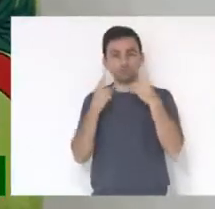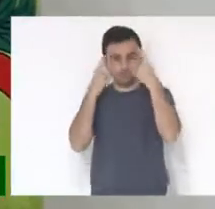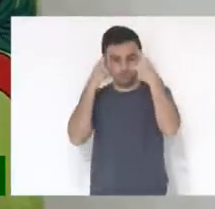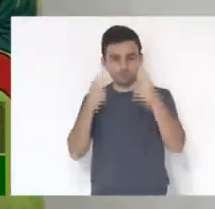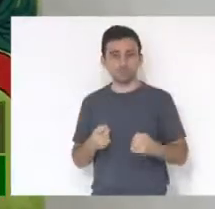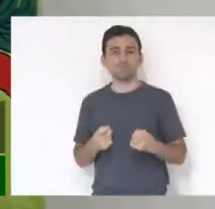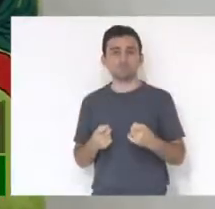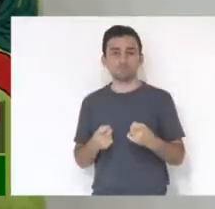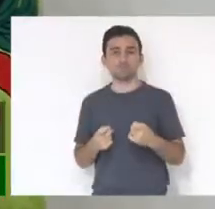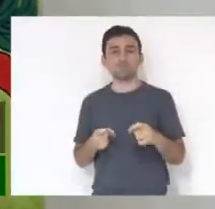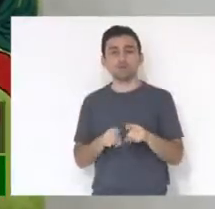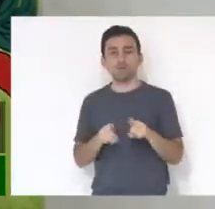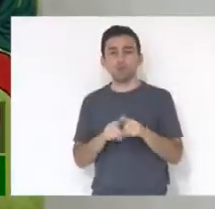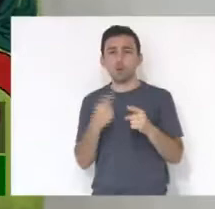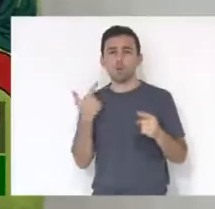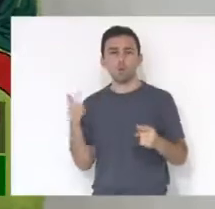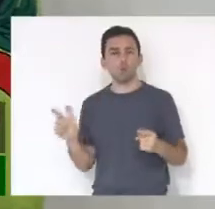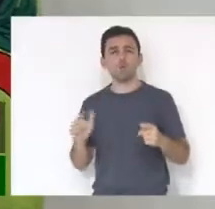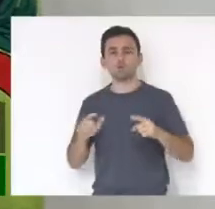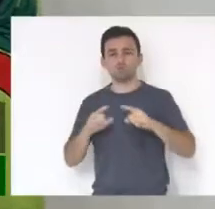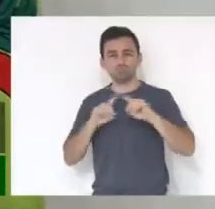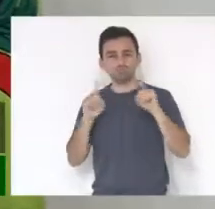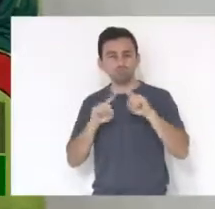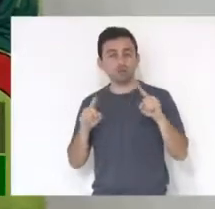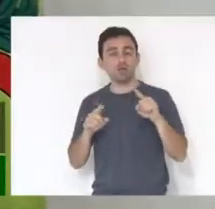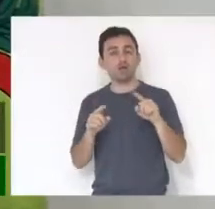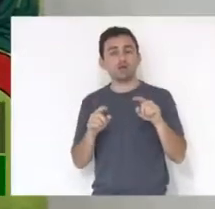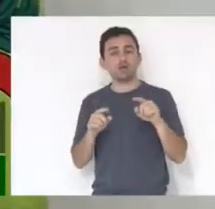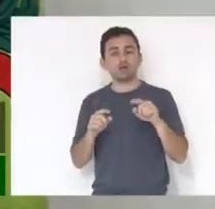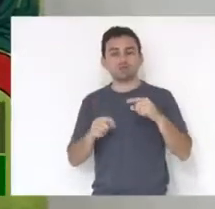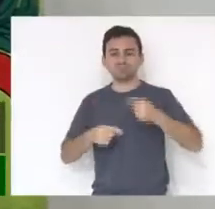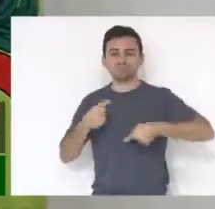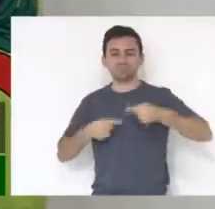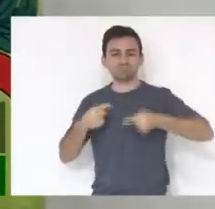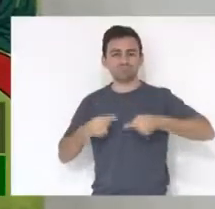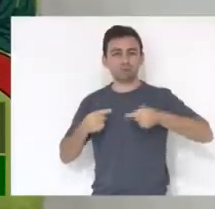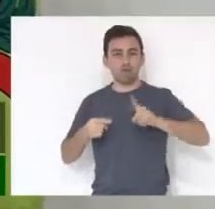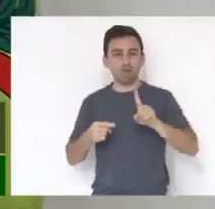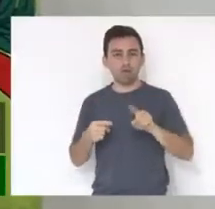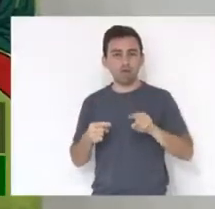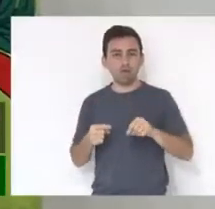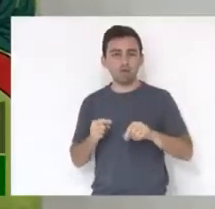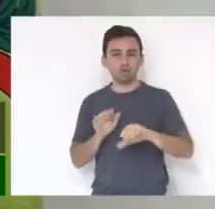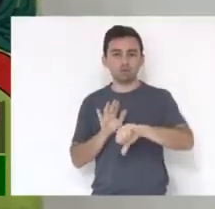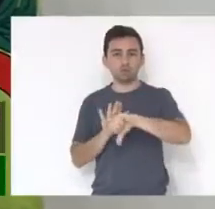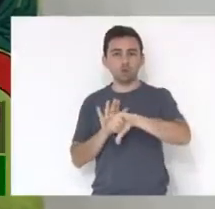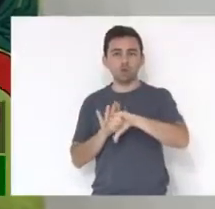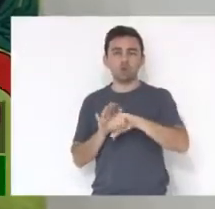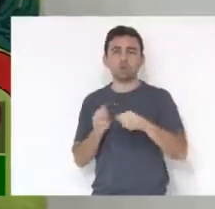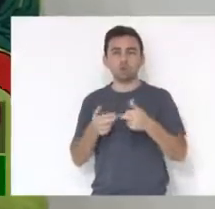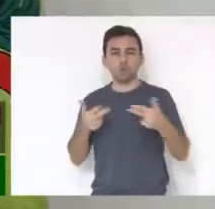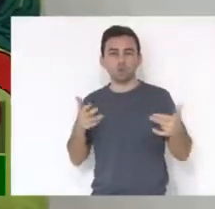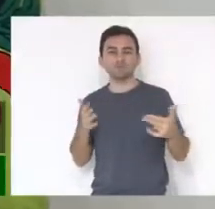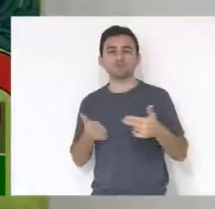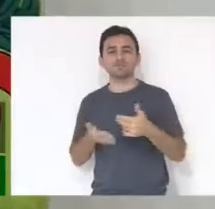seguindo as últimas polêmicas sobre drogas, que envolveram inclusive o meu nome, seguindo a sugestão de um